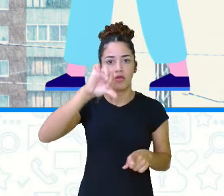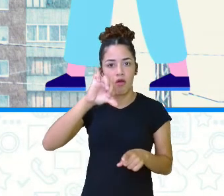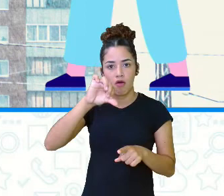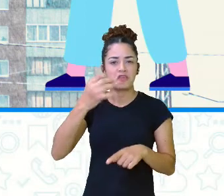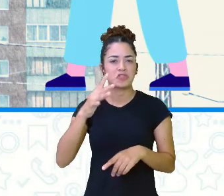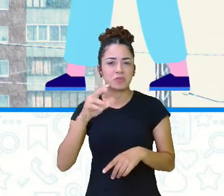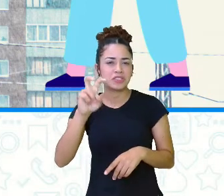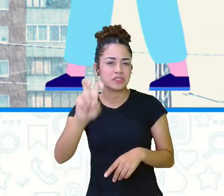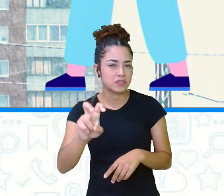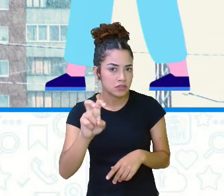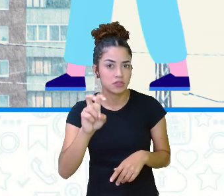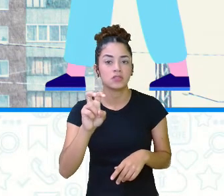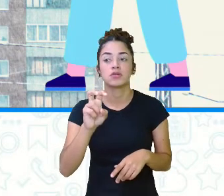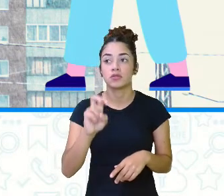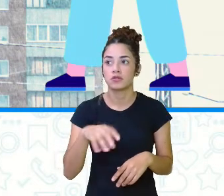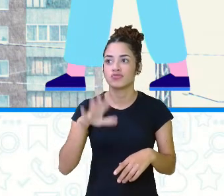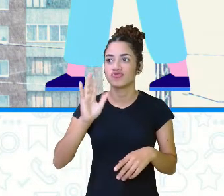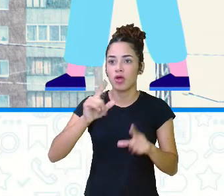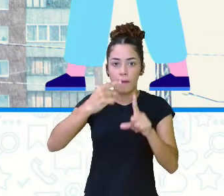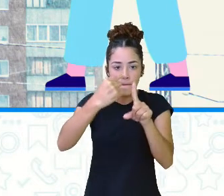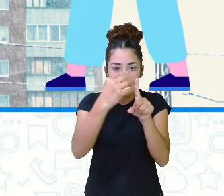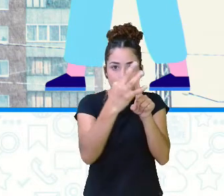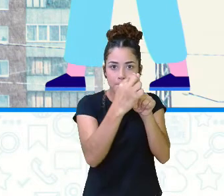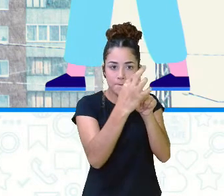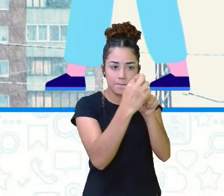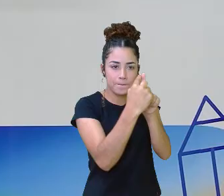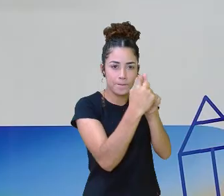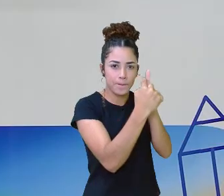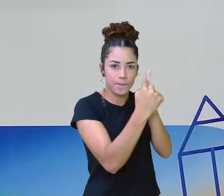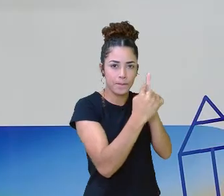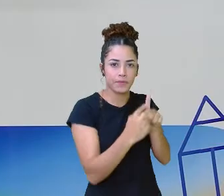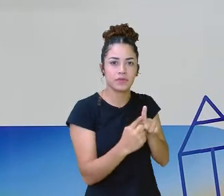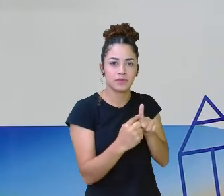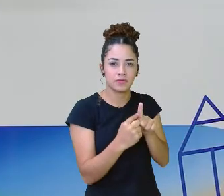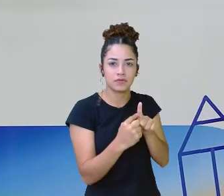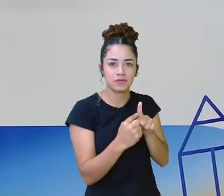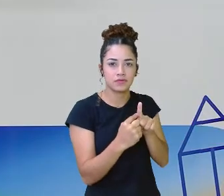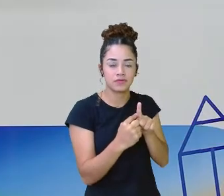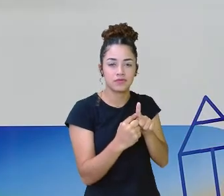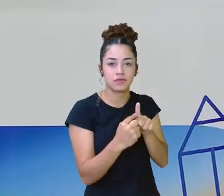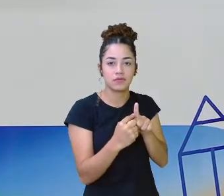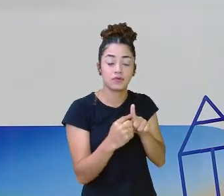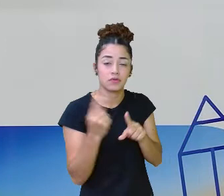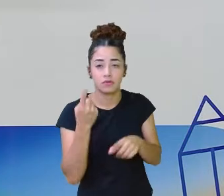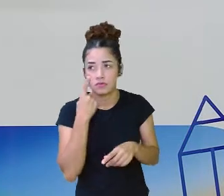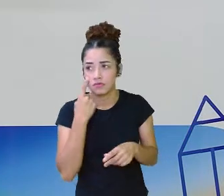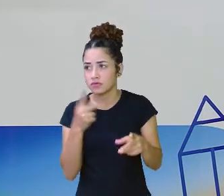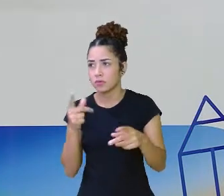já está, ó, bem abaixo do que a Ana estava lá. E olha só a